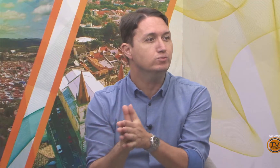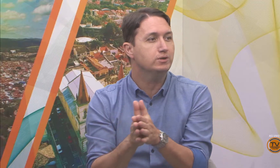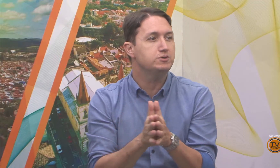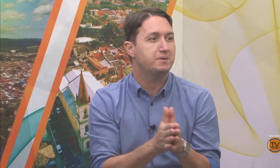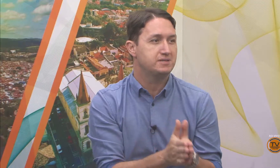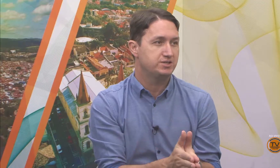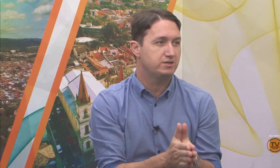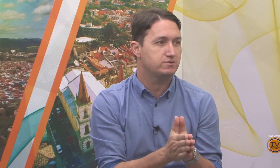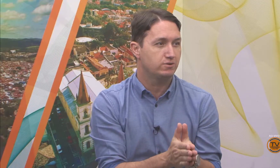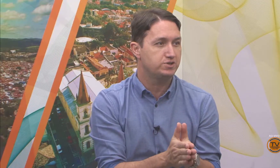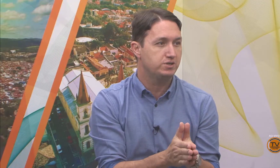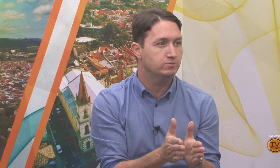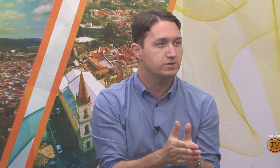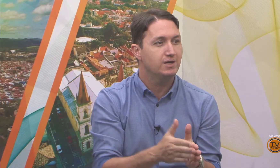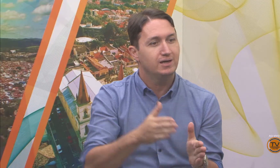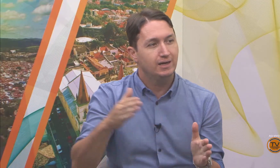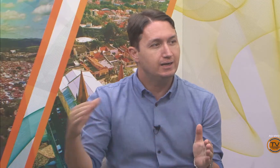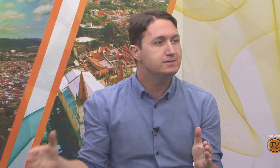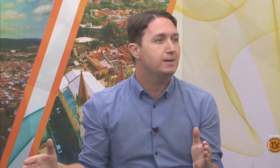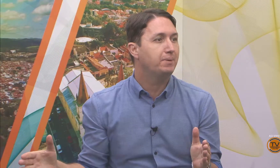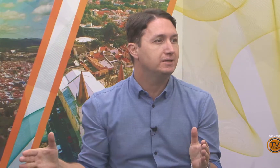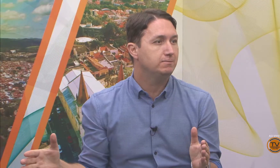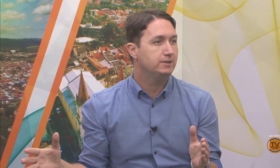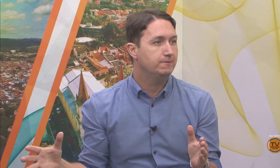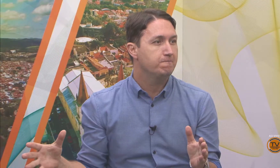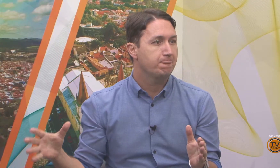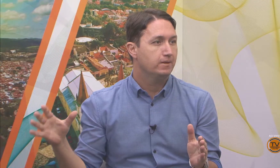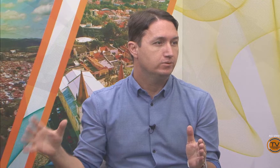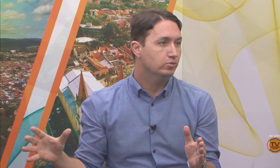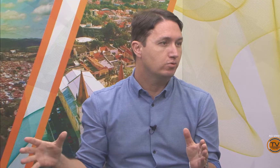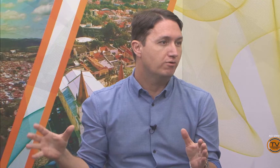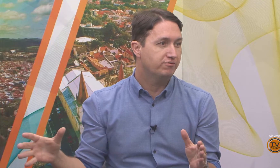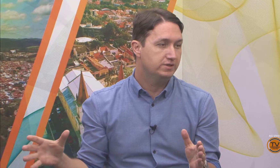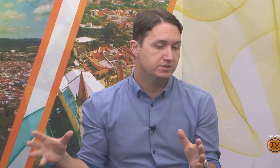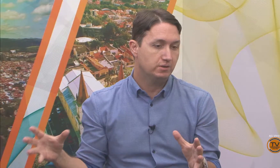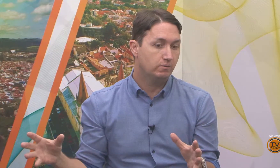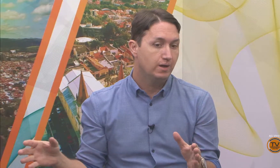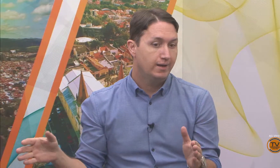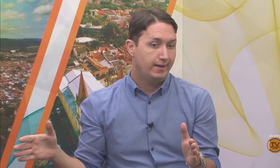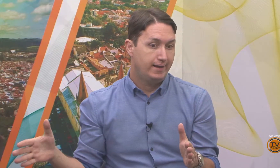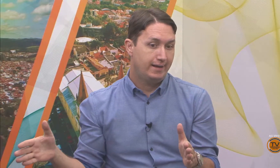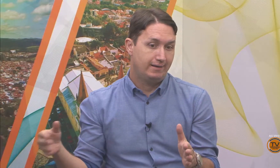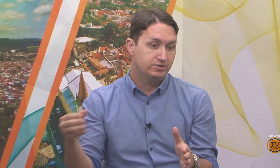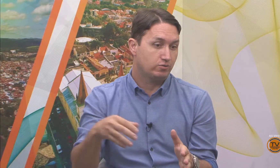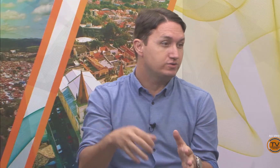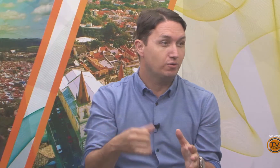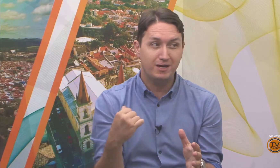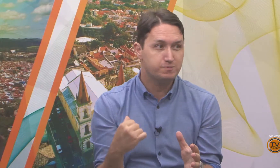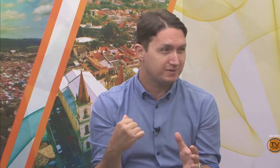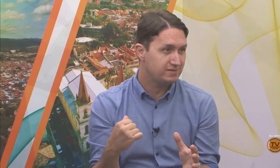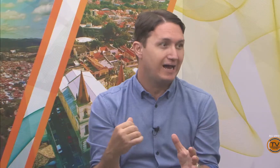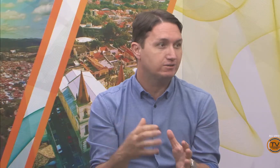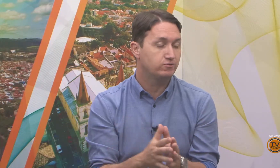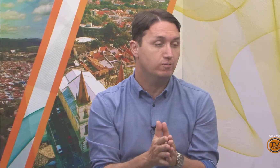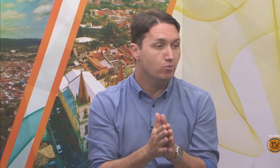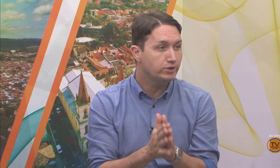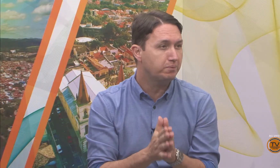ao número de passageiros que nós tínhamos antes da pandemia do Covid. Então, isso aconteceu mês